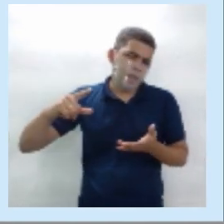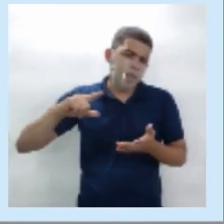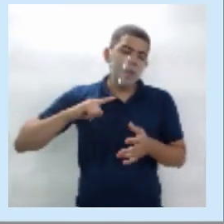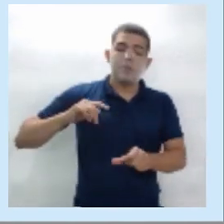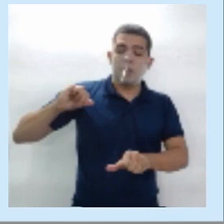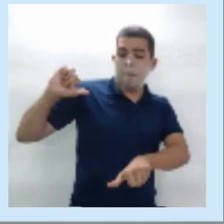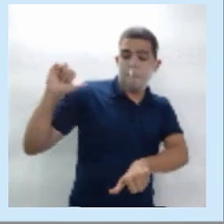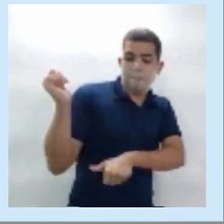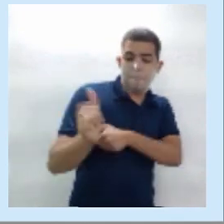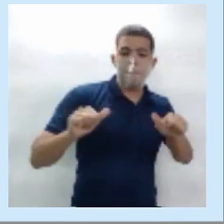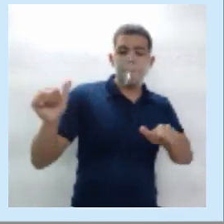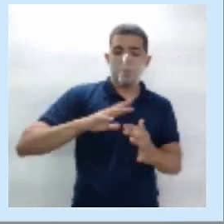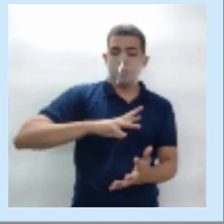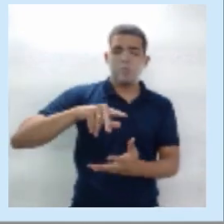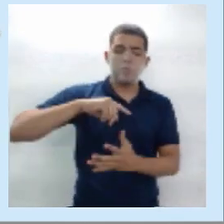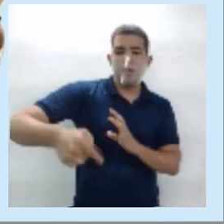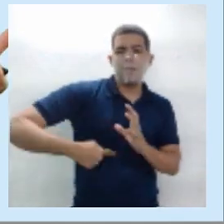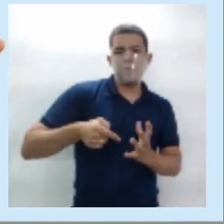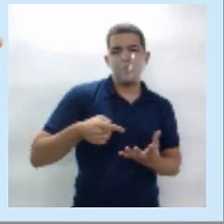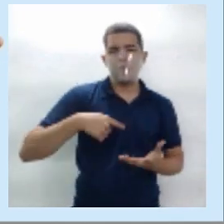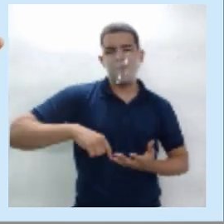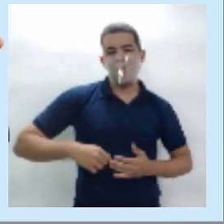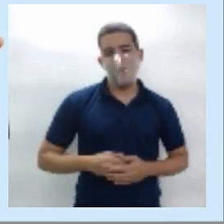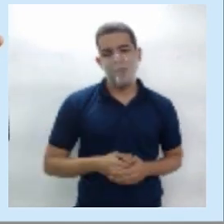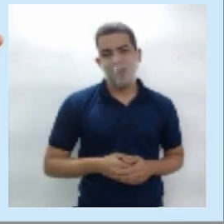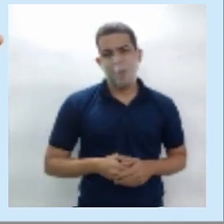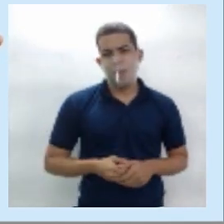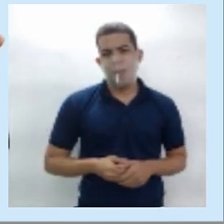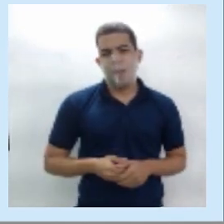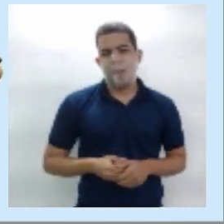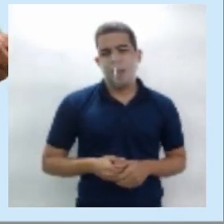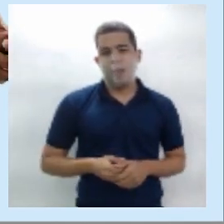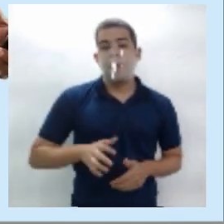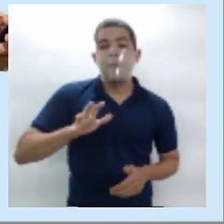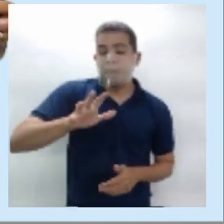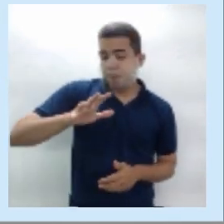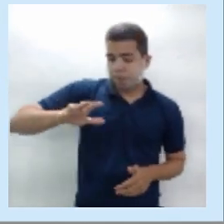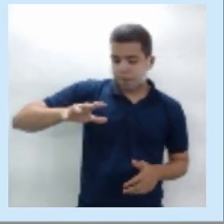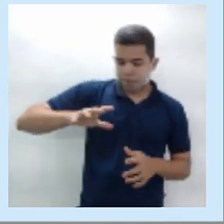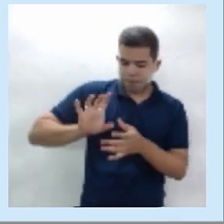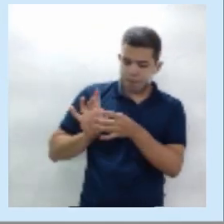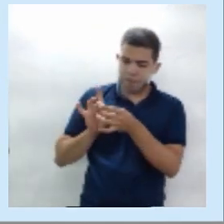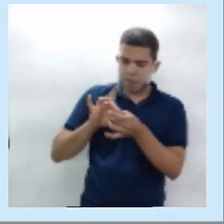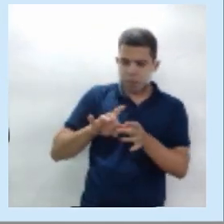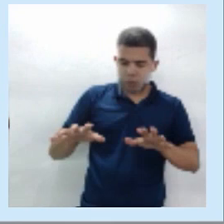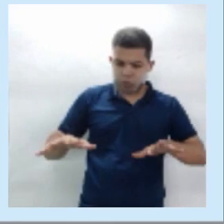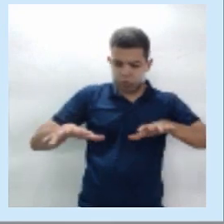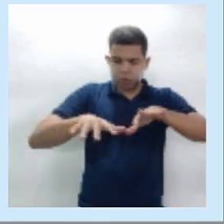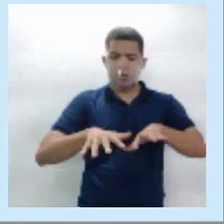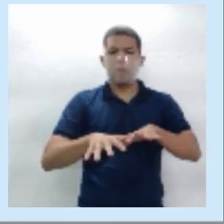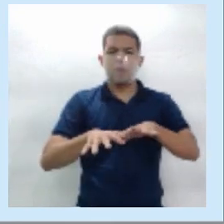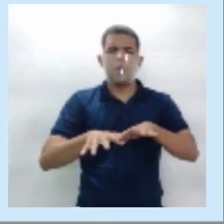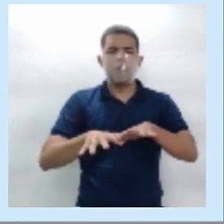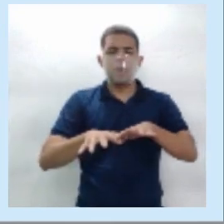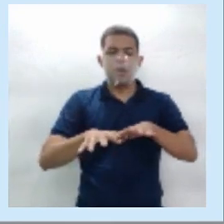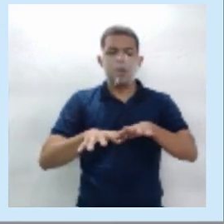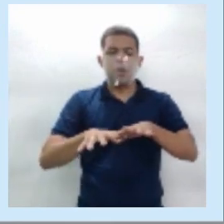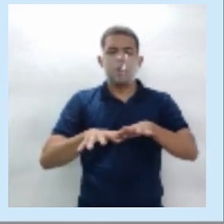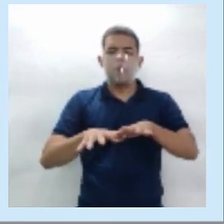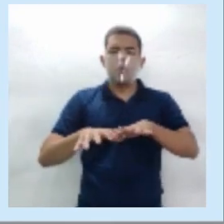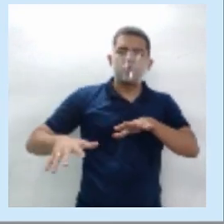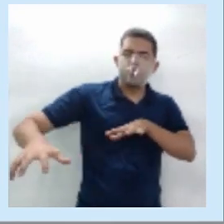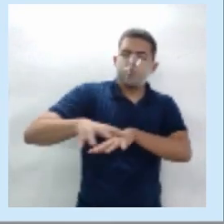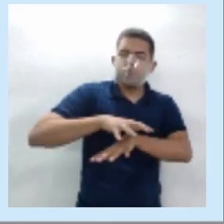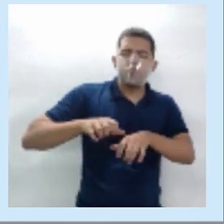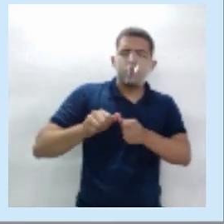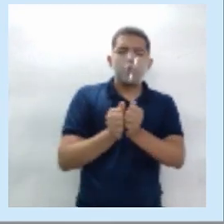elas transformaram o nosso planeta. Então, quando todos os continentes estavam juntos, a gente chamava